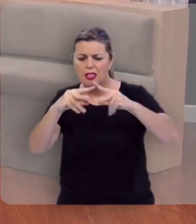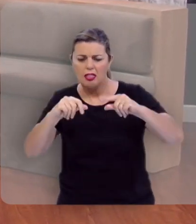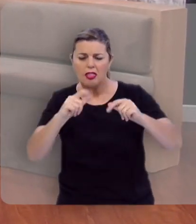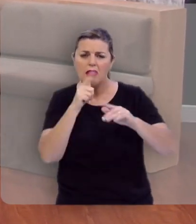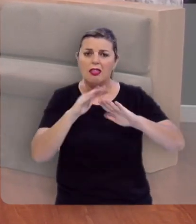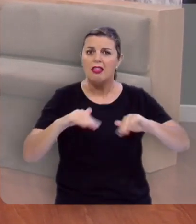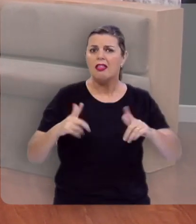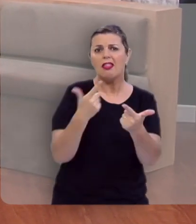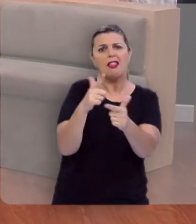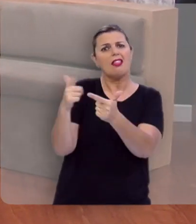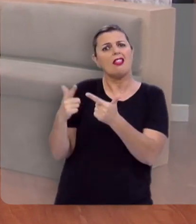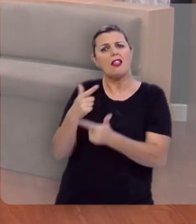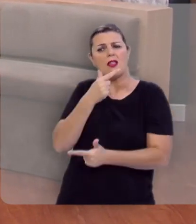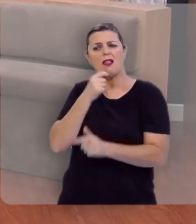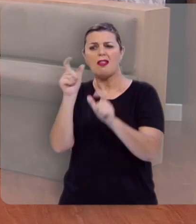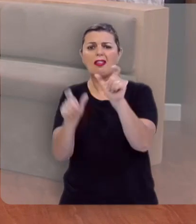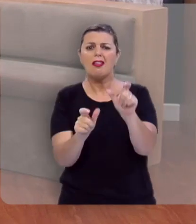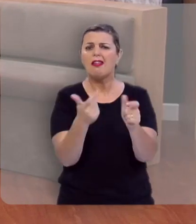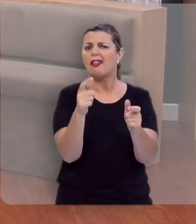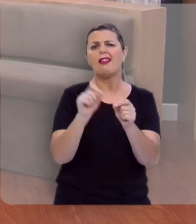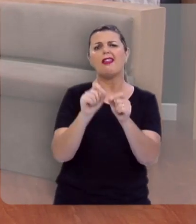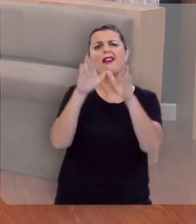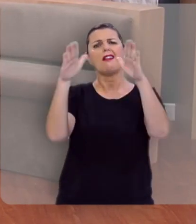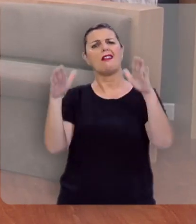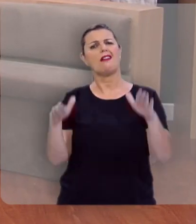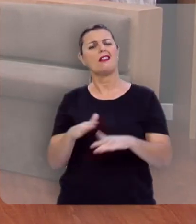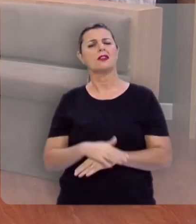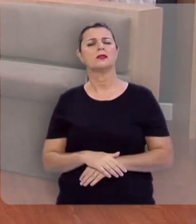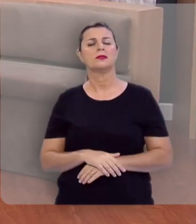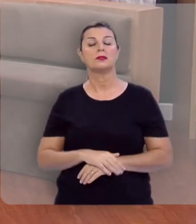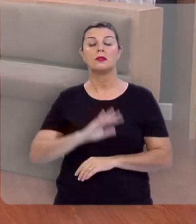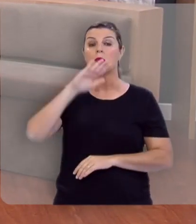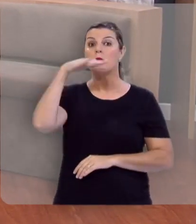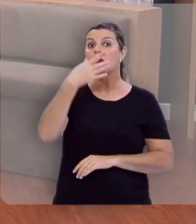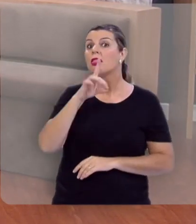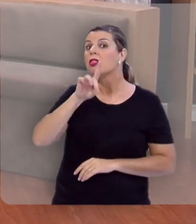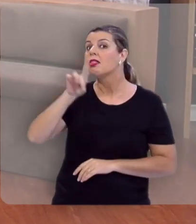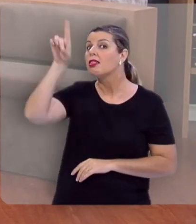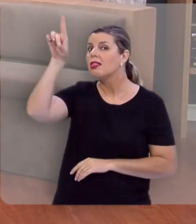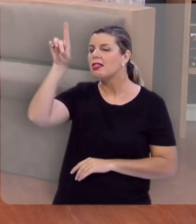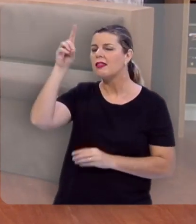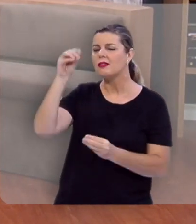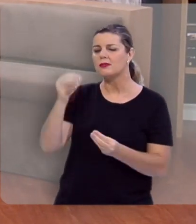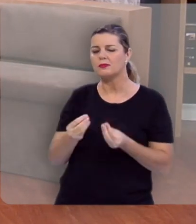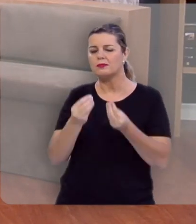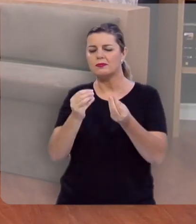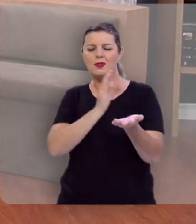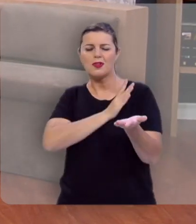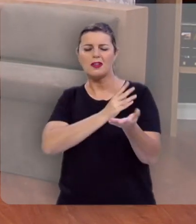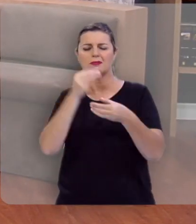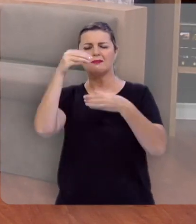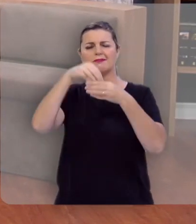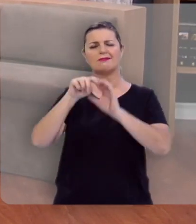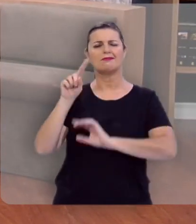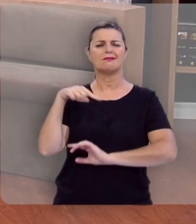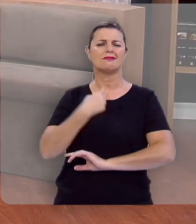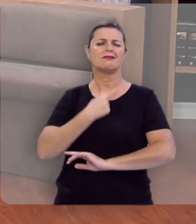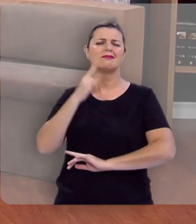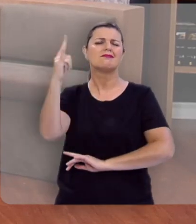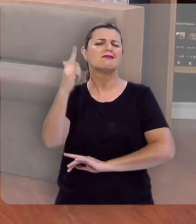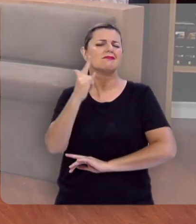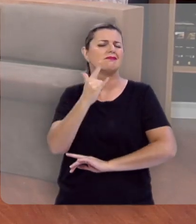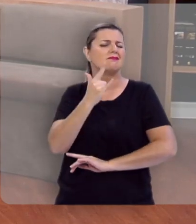nem mar. O homem ainda não tinha sido criado. Quando Deus colocou o seu coração em nós